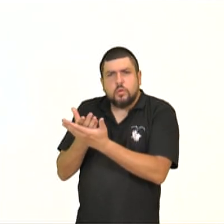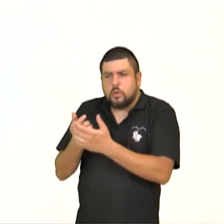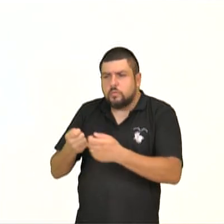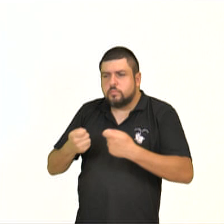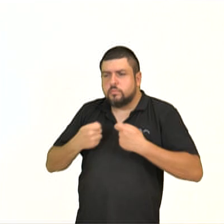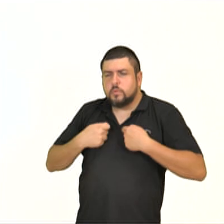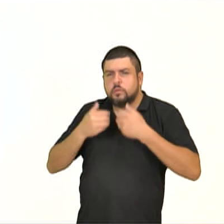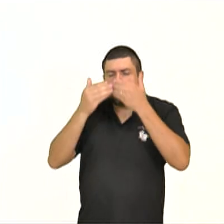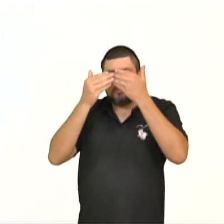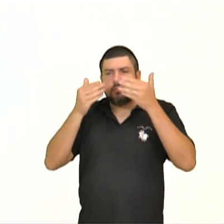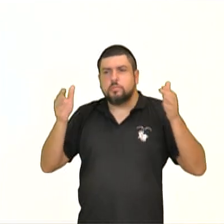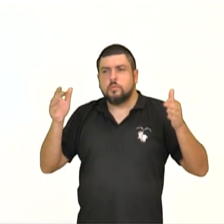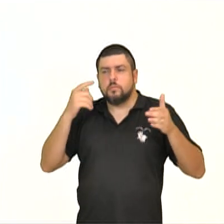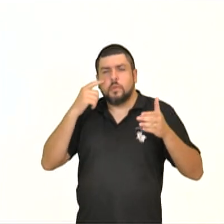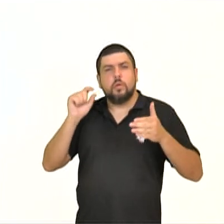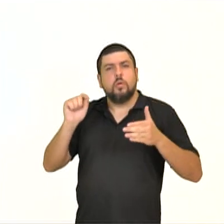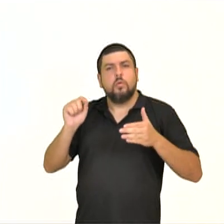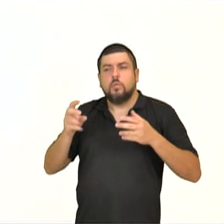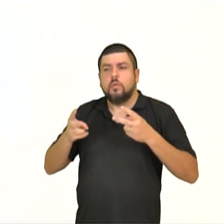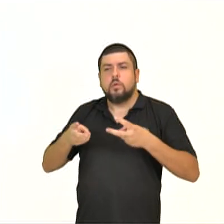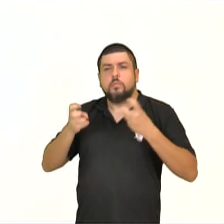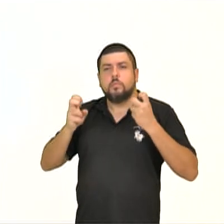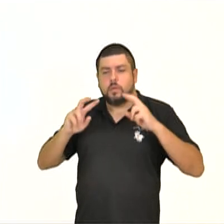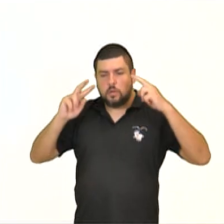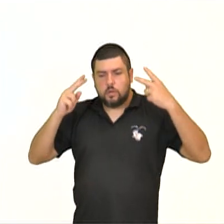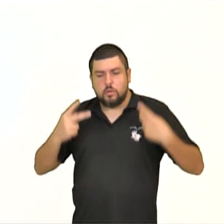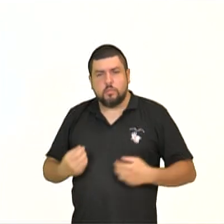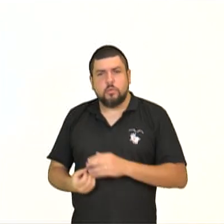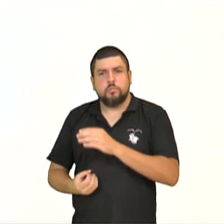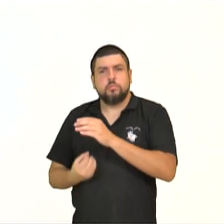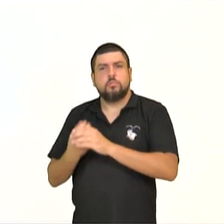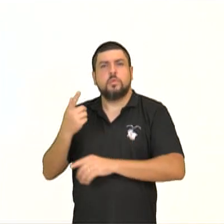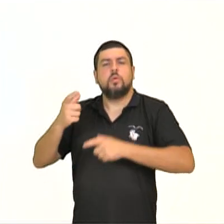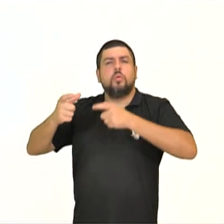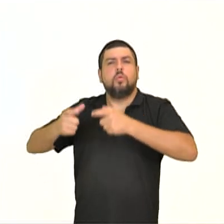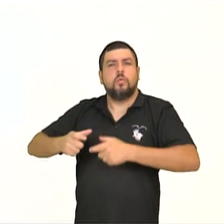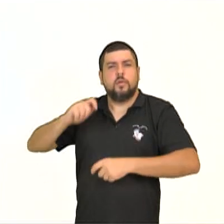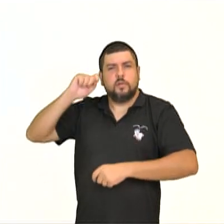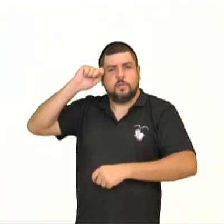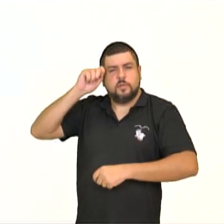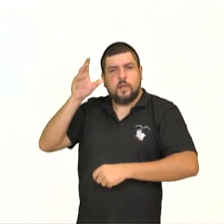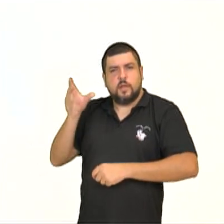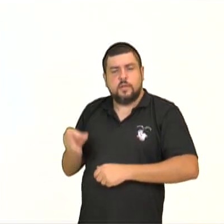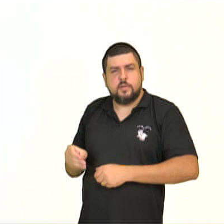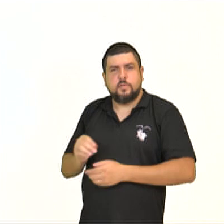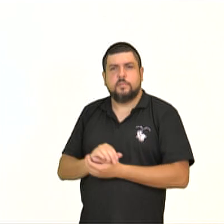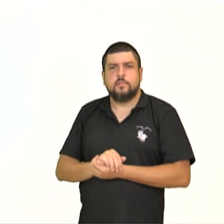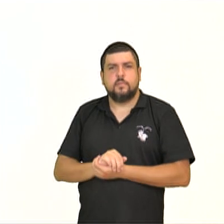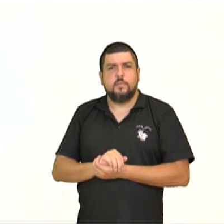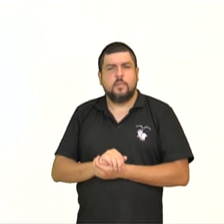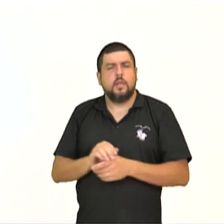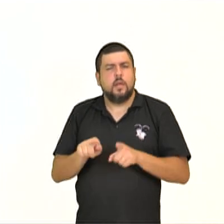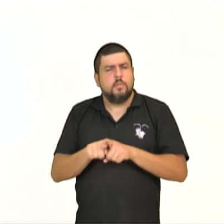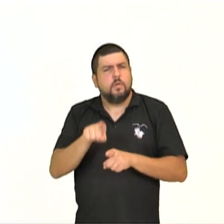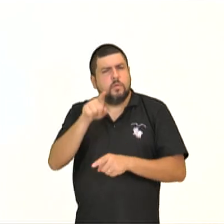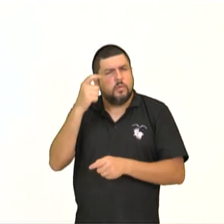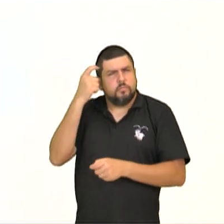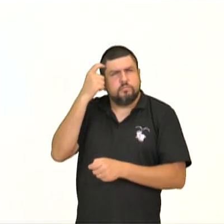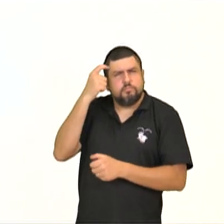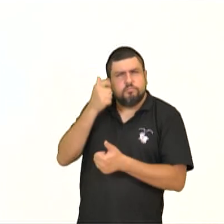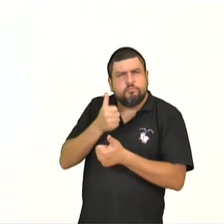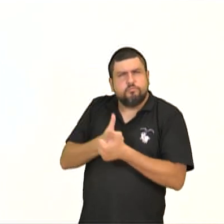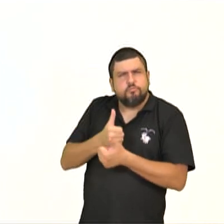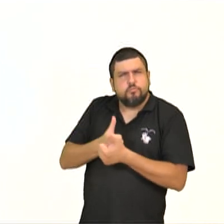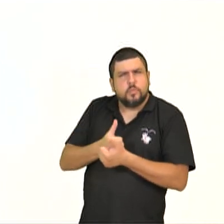pensamento que o professor Roberto falou. Você já se perguntou como a cultura africana está relacionada com a formação da